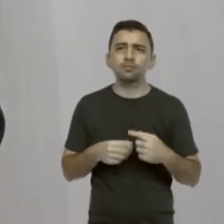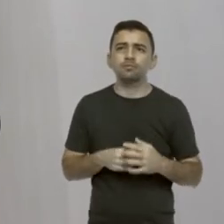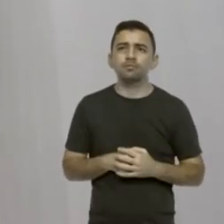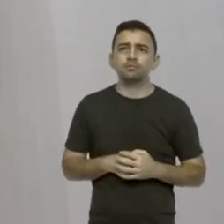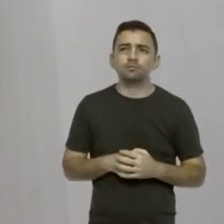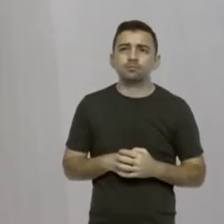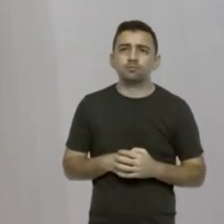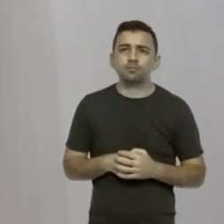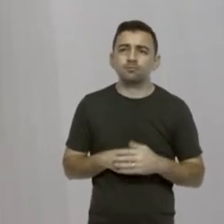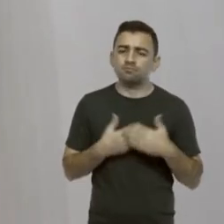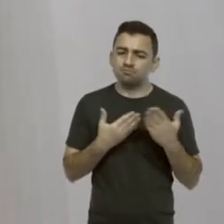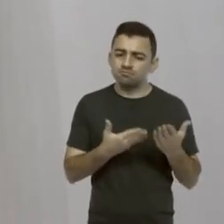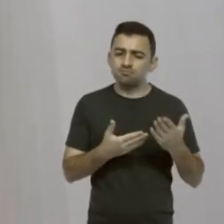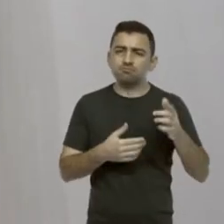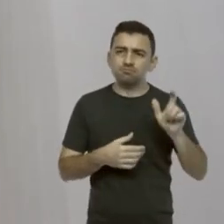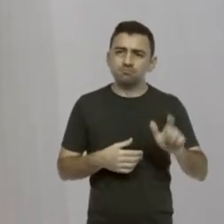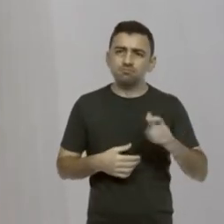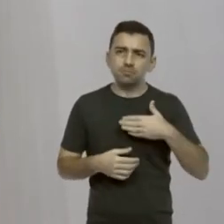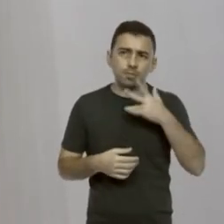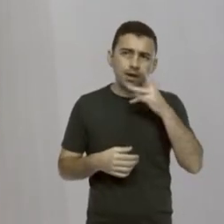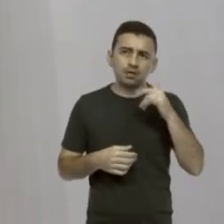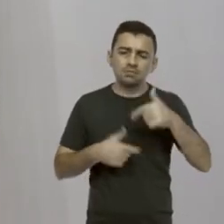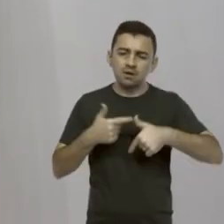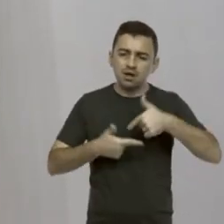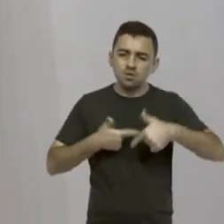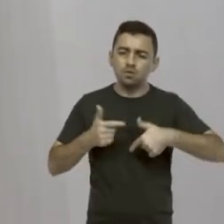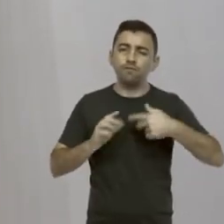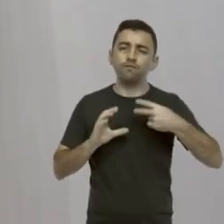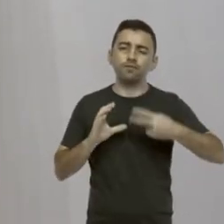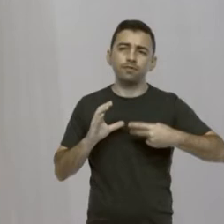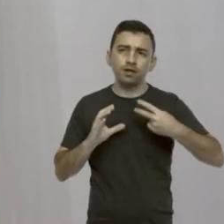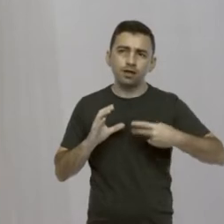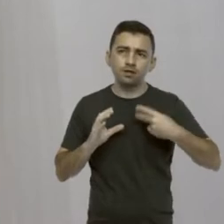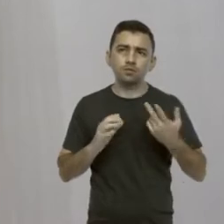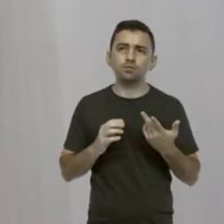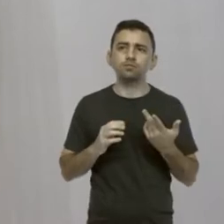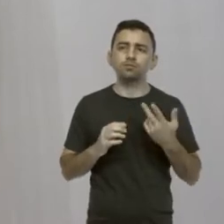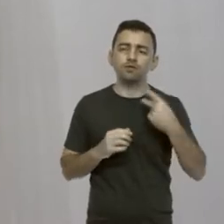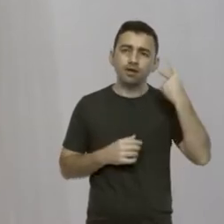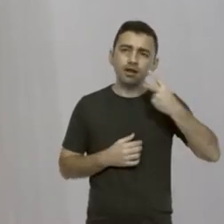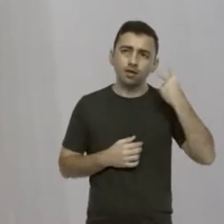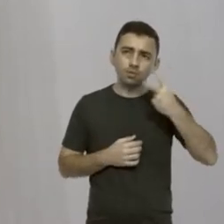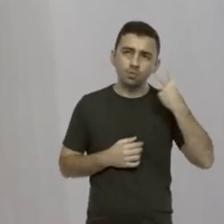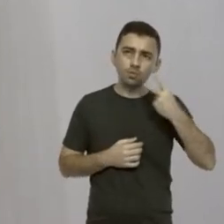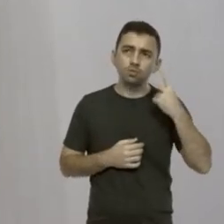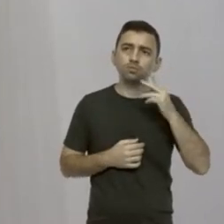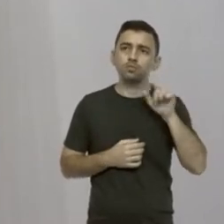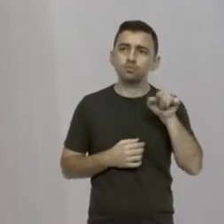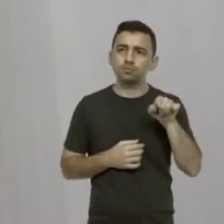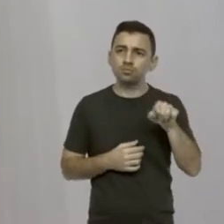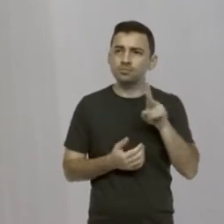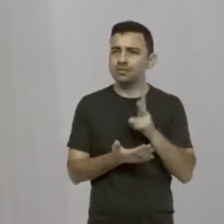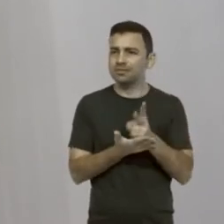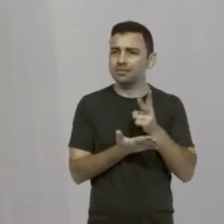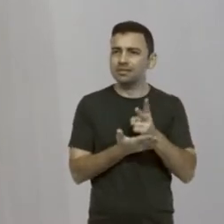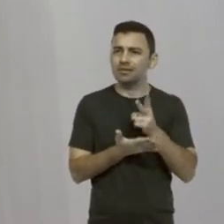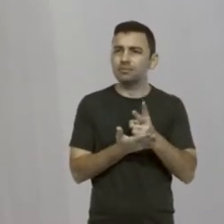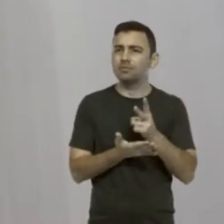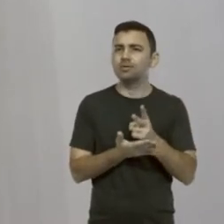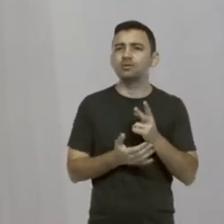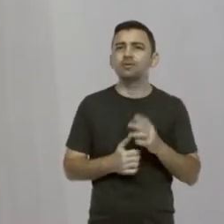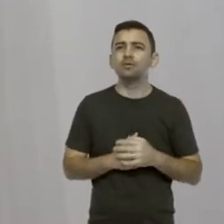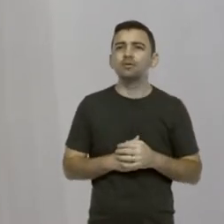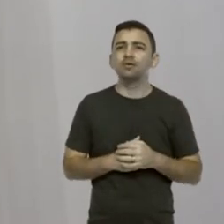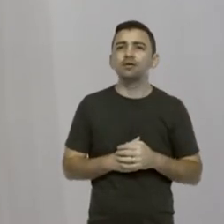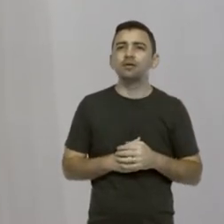e que trabalhou também em pró como vereador, sempre para que o município de Guabiruba, eu era novo, me lembro, via ao